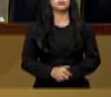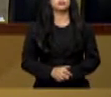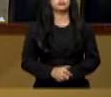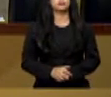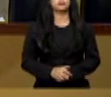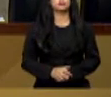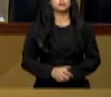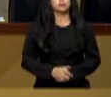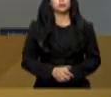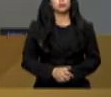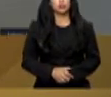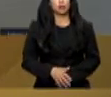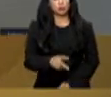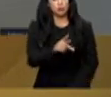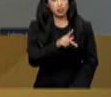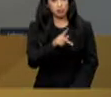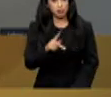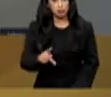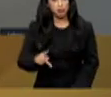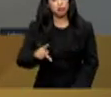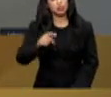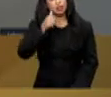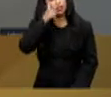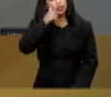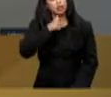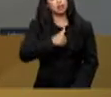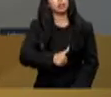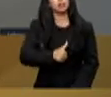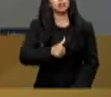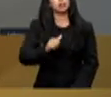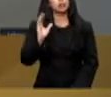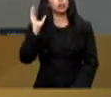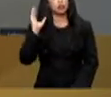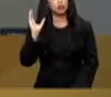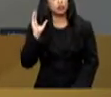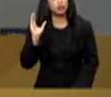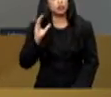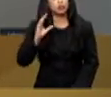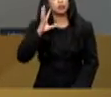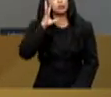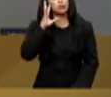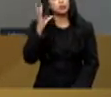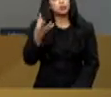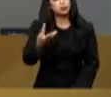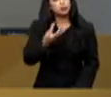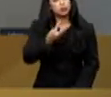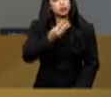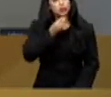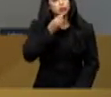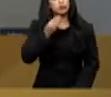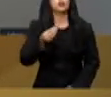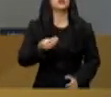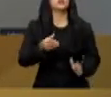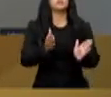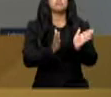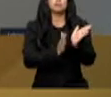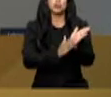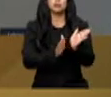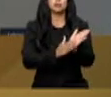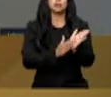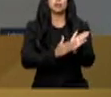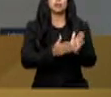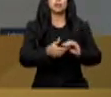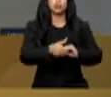Senhor presidente, senhora ministra Rosa Weber, senhores ministros, ministro Dias Toffoli, a quem cumprimento de forma especial,